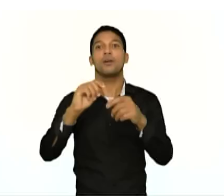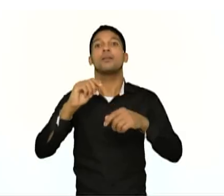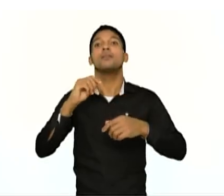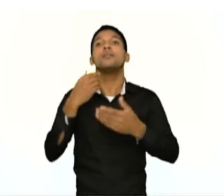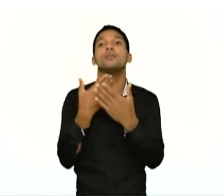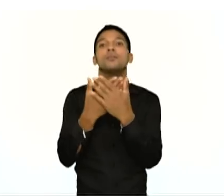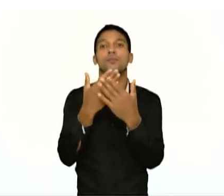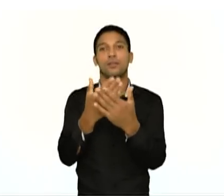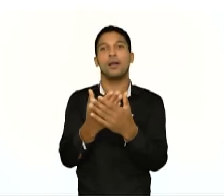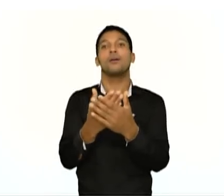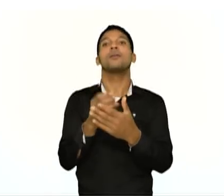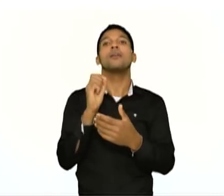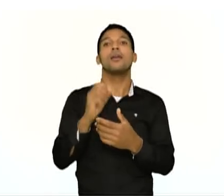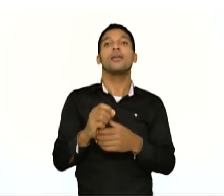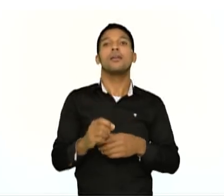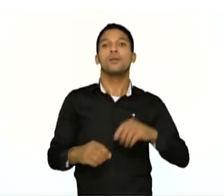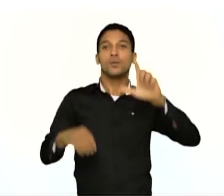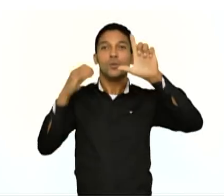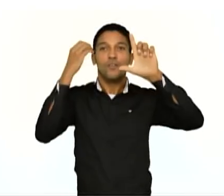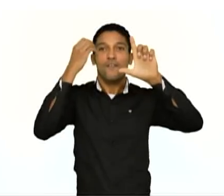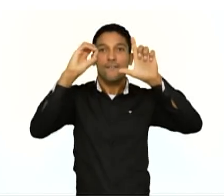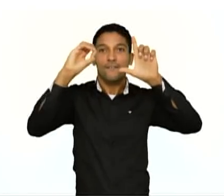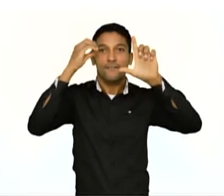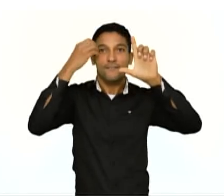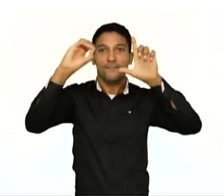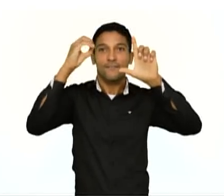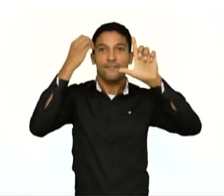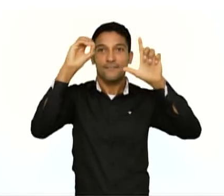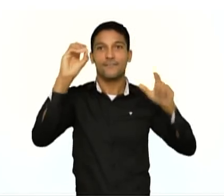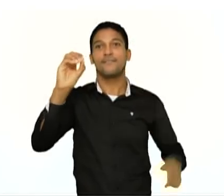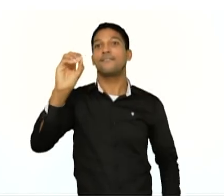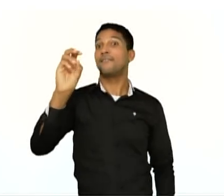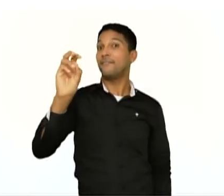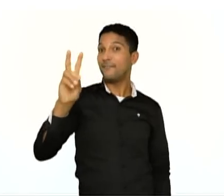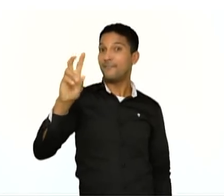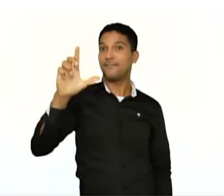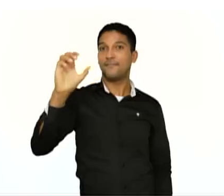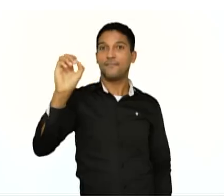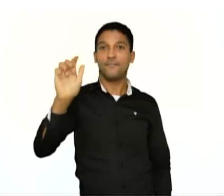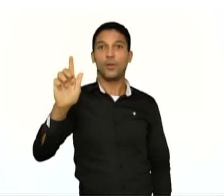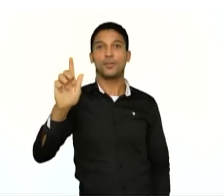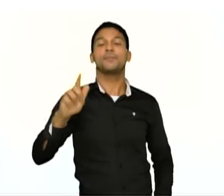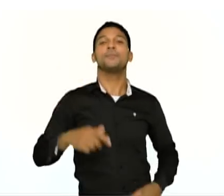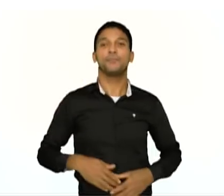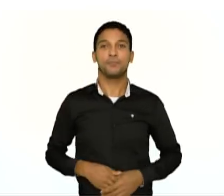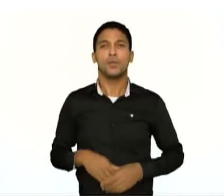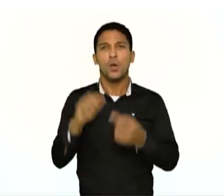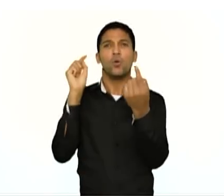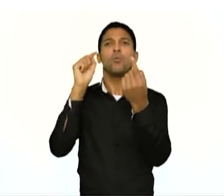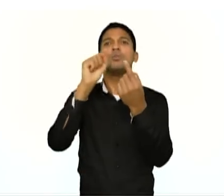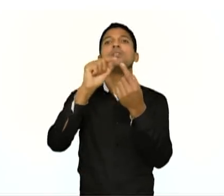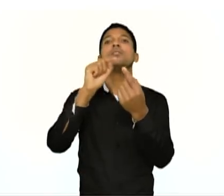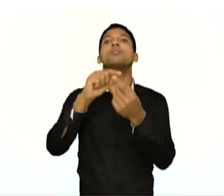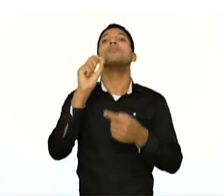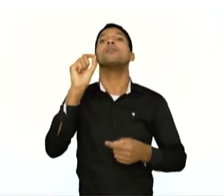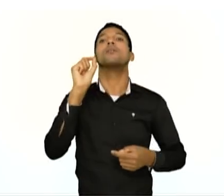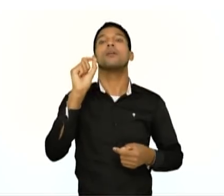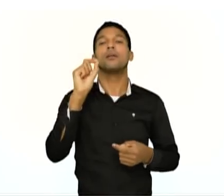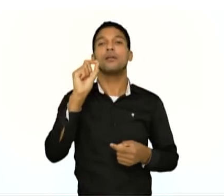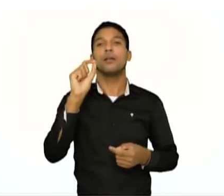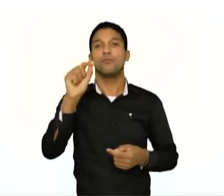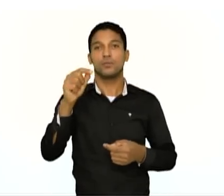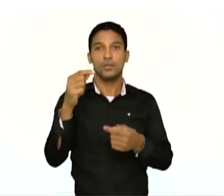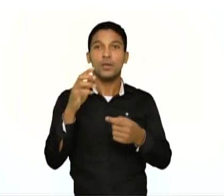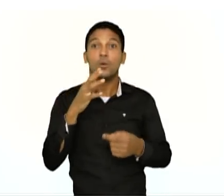trabalhar com vlogs, né? Então, os objetivos da nossa aula de hoje é conhecer, em primeiro lugar, né? A gente